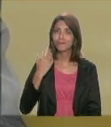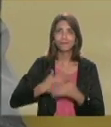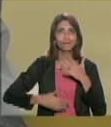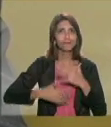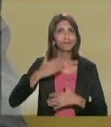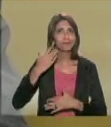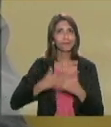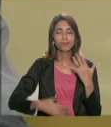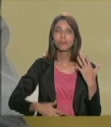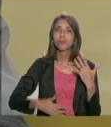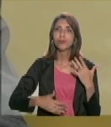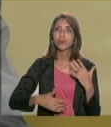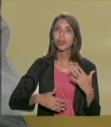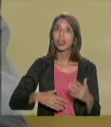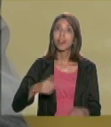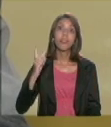decepção.